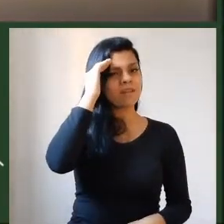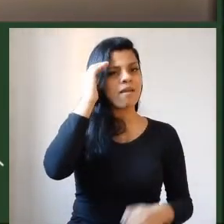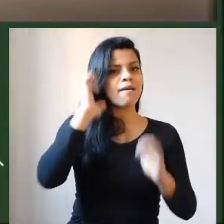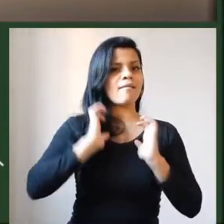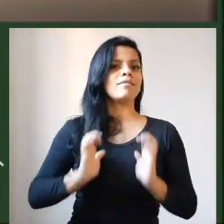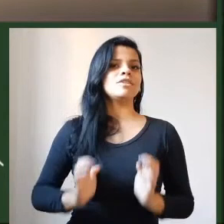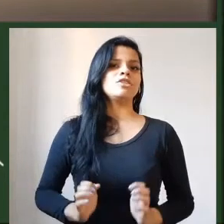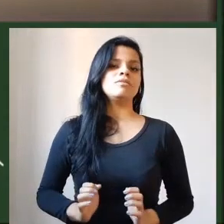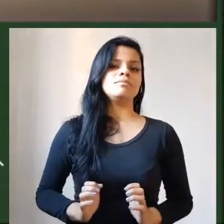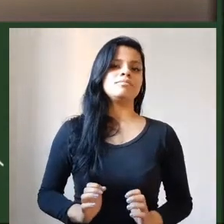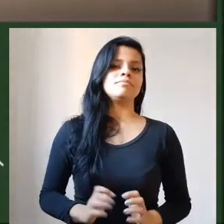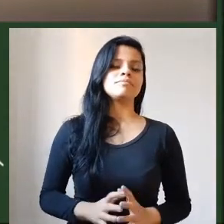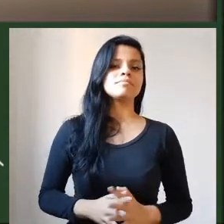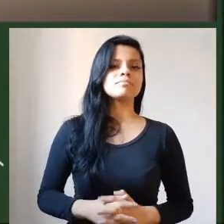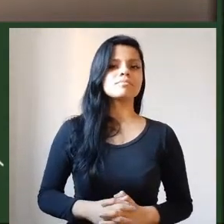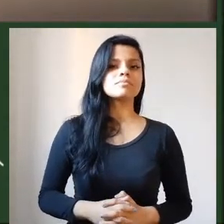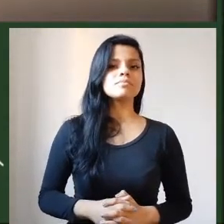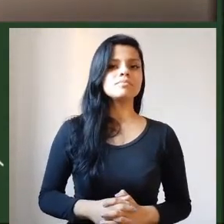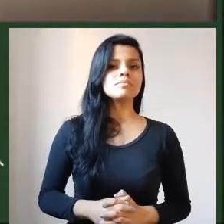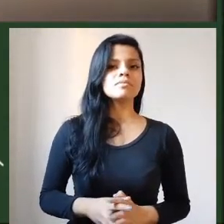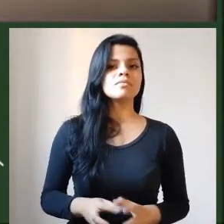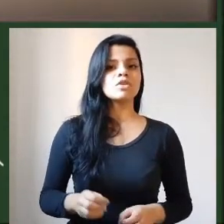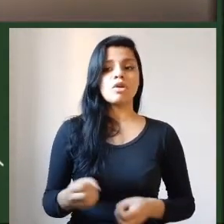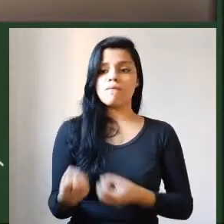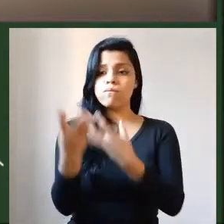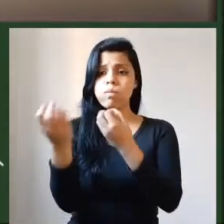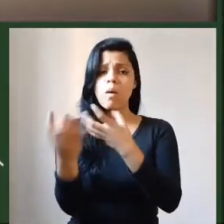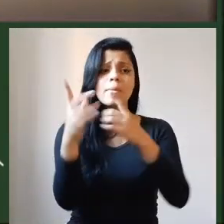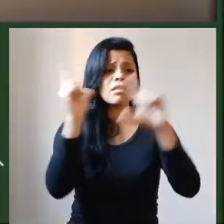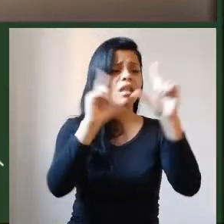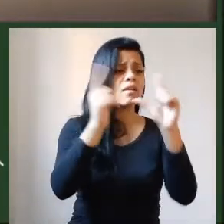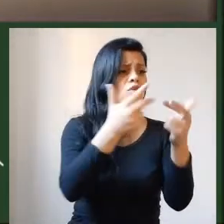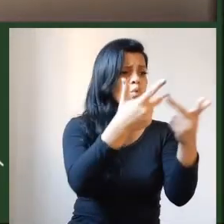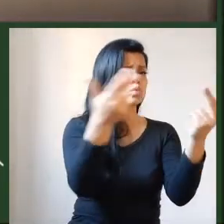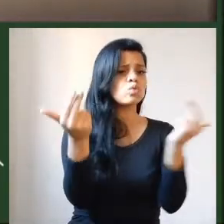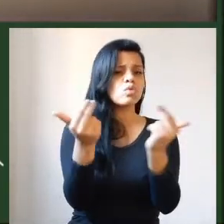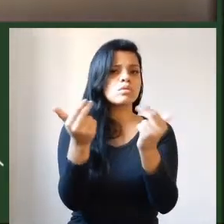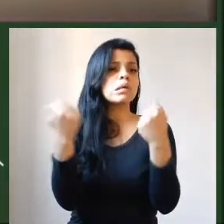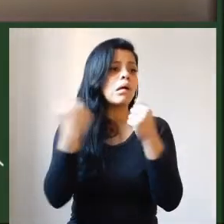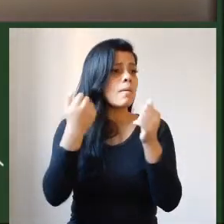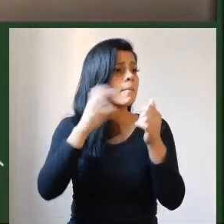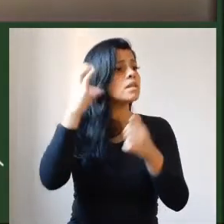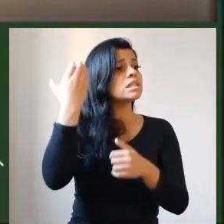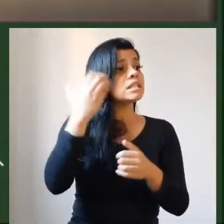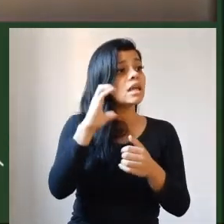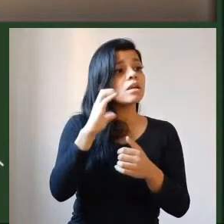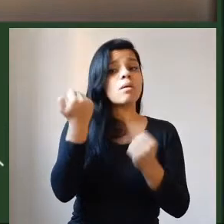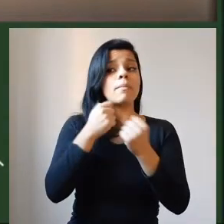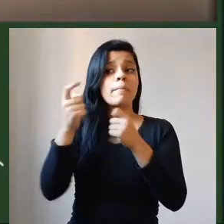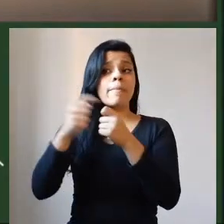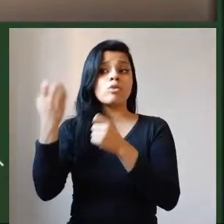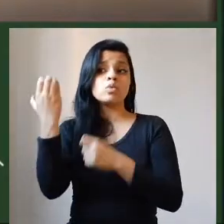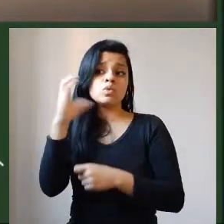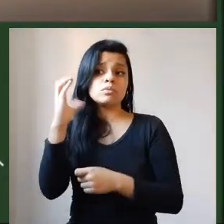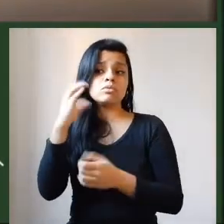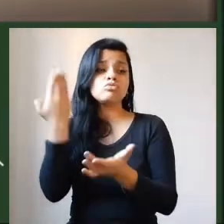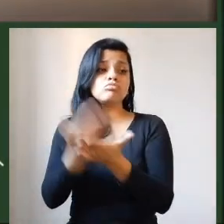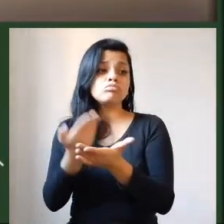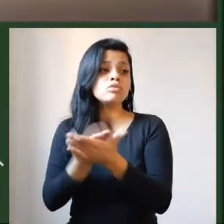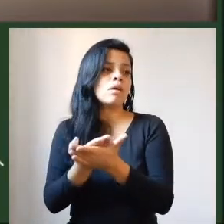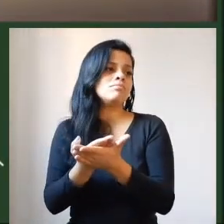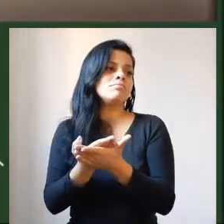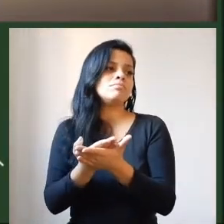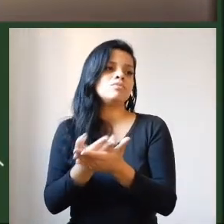sustente o uso de uma terapia, a gente não deve prescrever ela para o paciente. Então, enquanto não tem